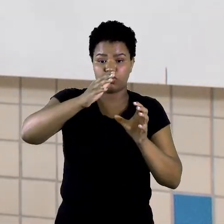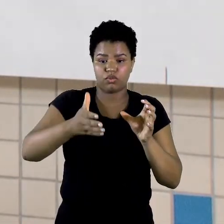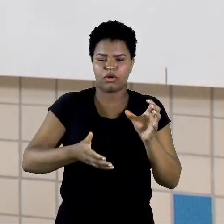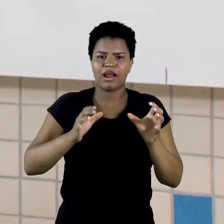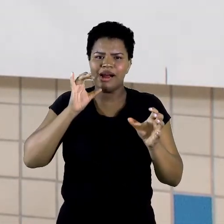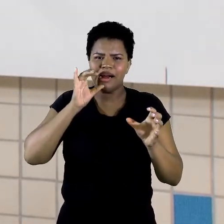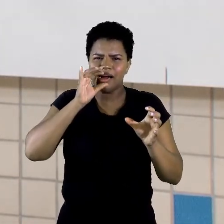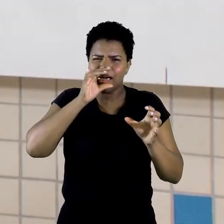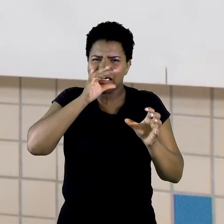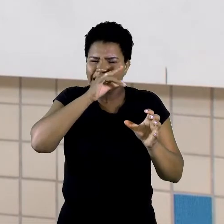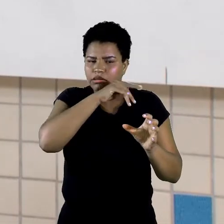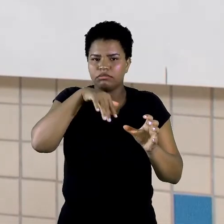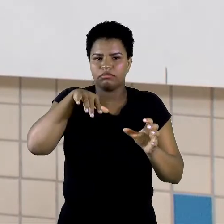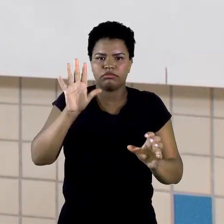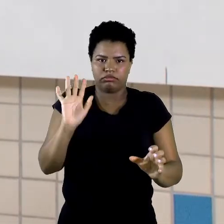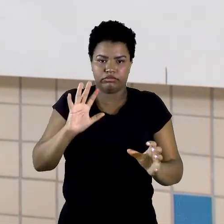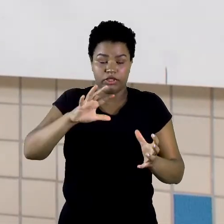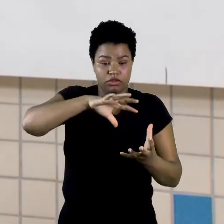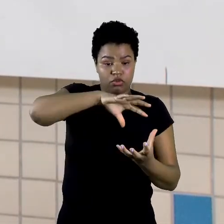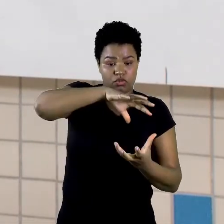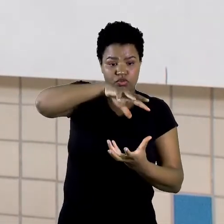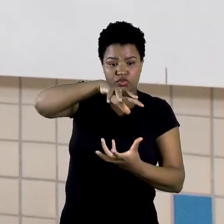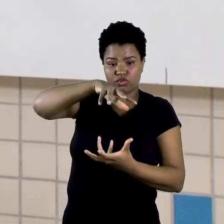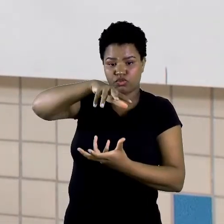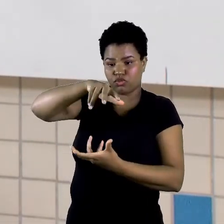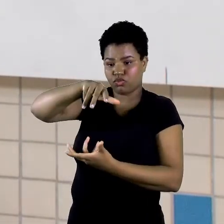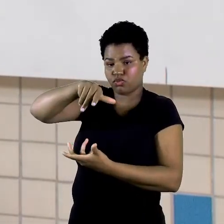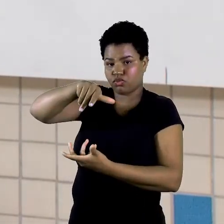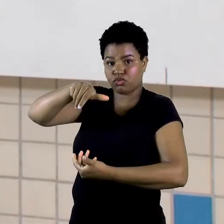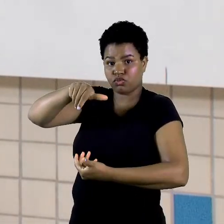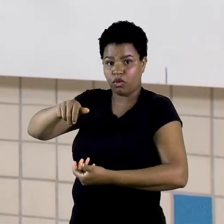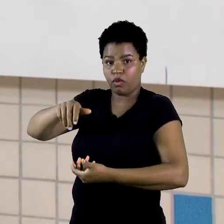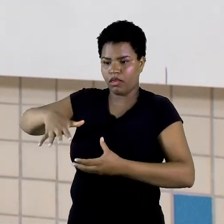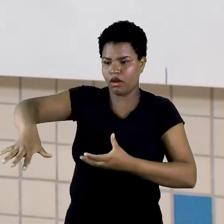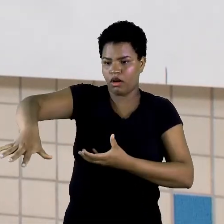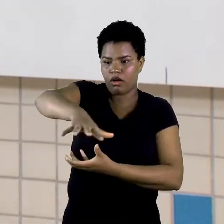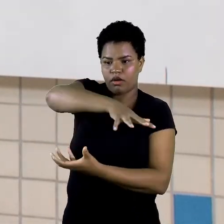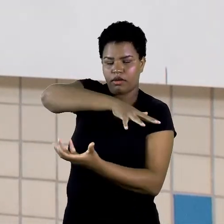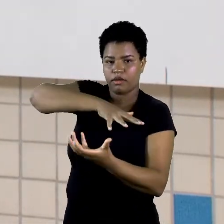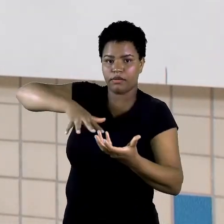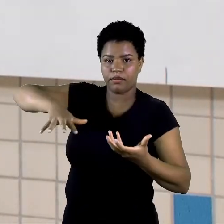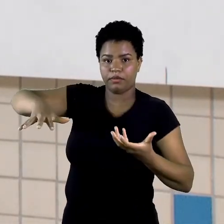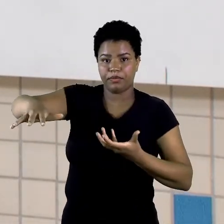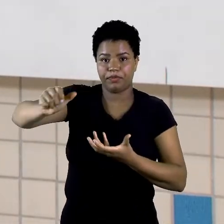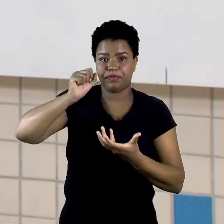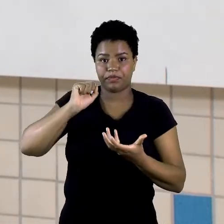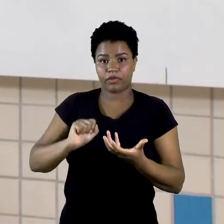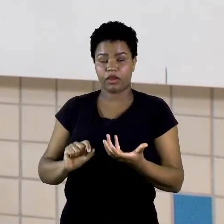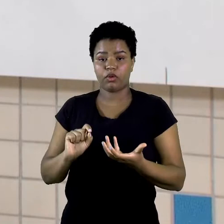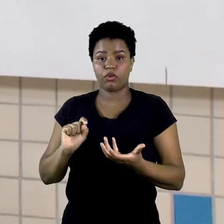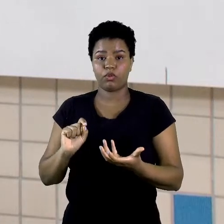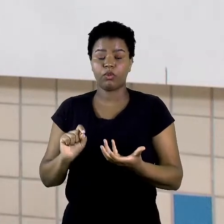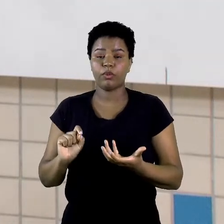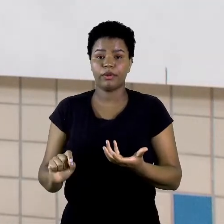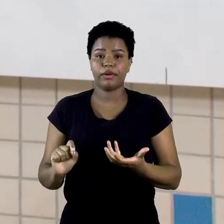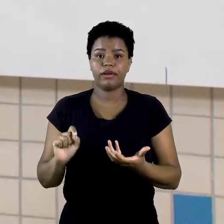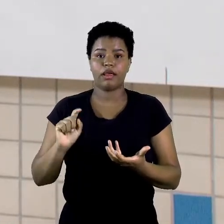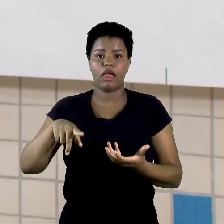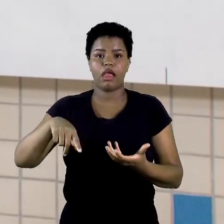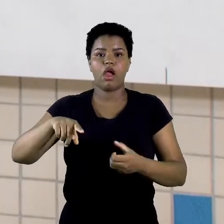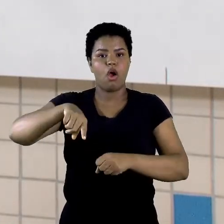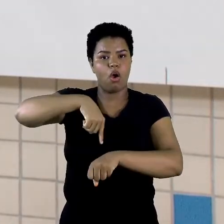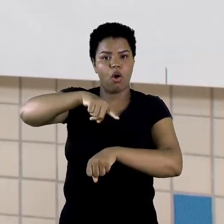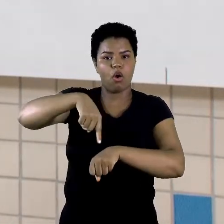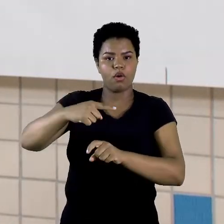eixo de rotação da Terra em relação ao plano de sua órbita faz com que dos hemisférios terrestres seja ora mais,